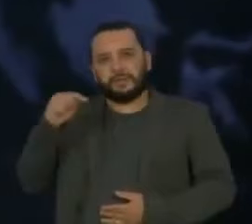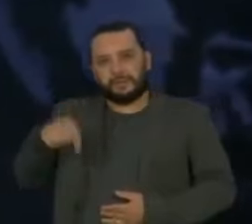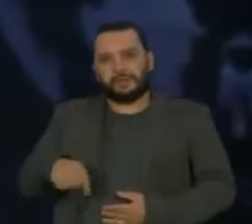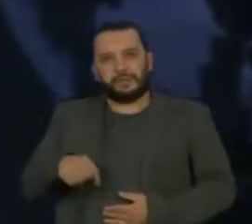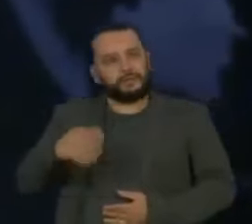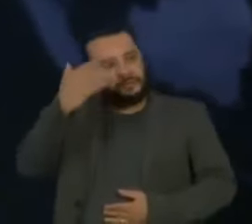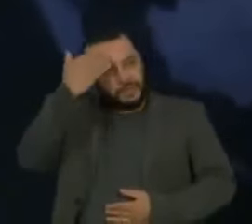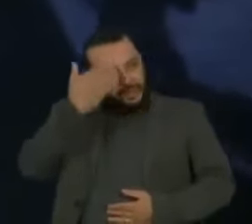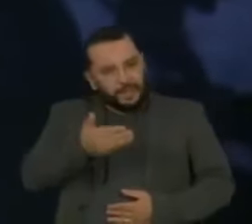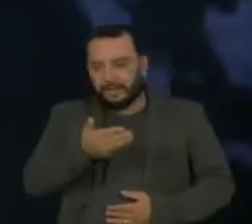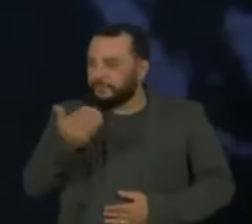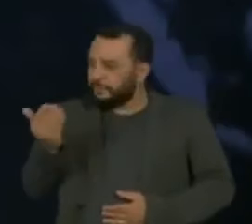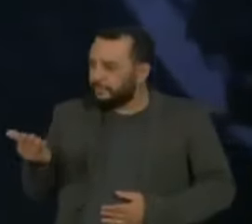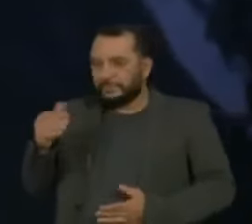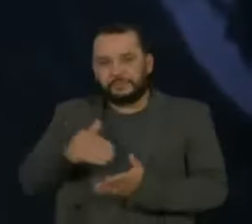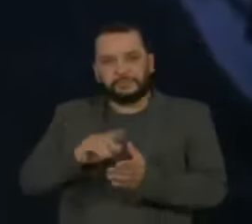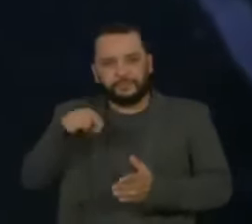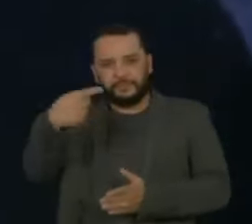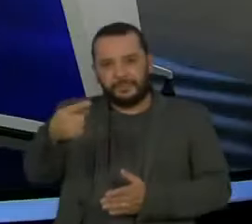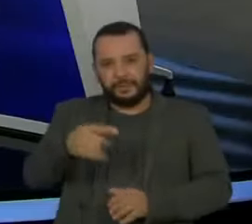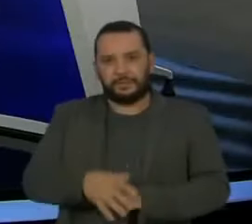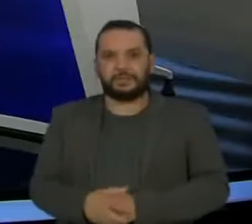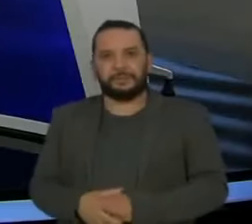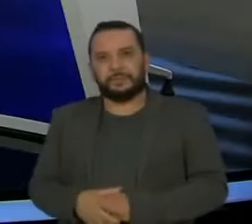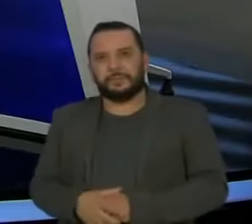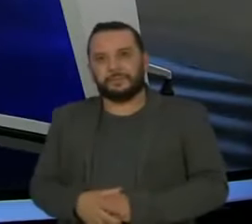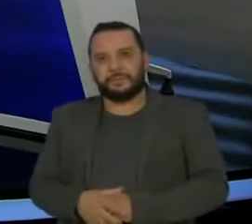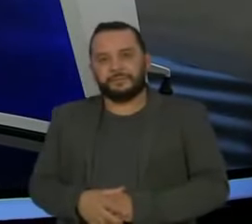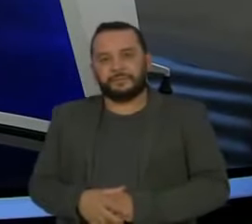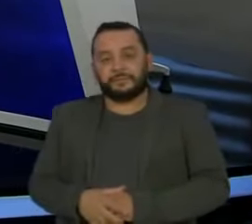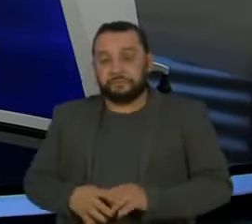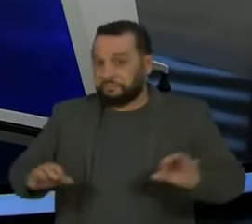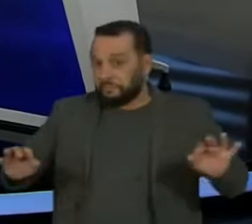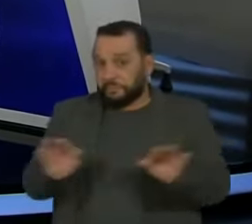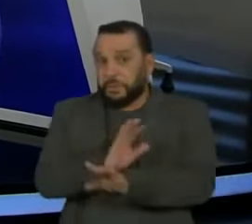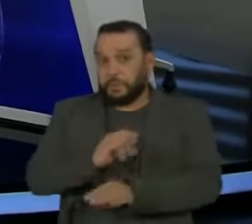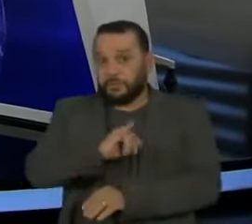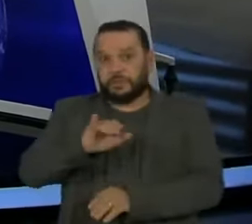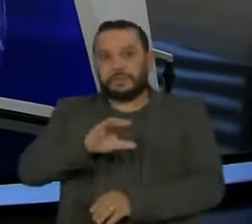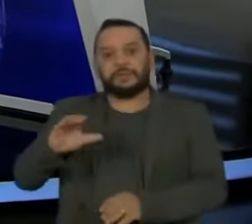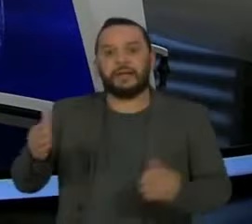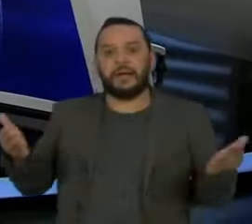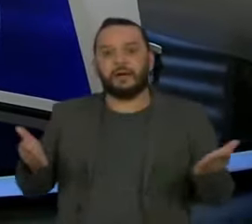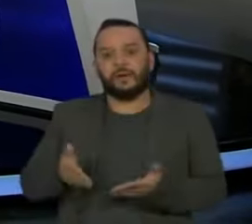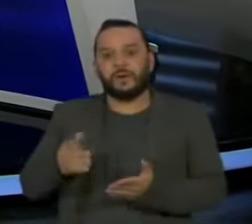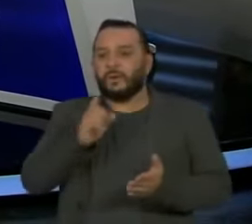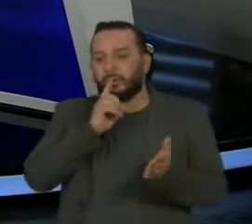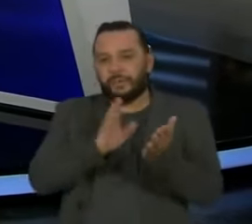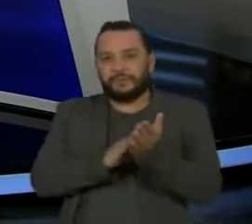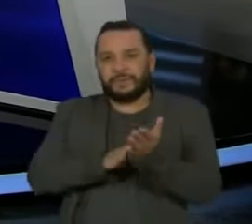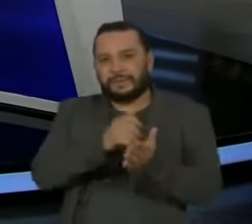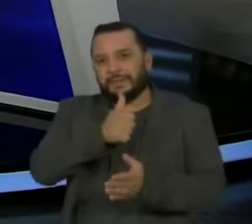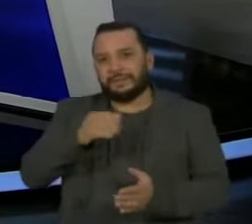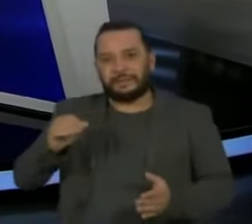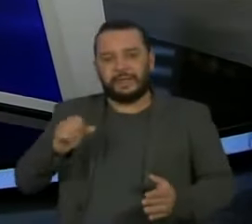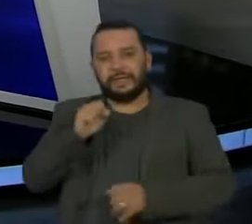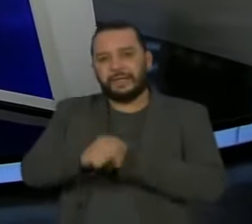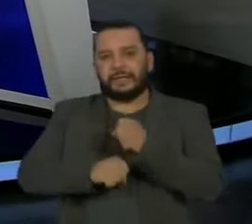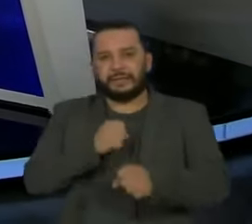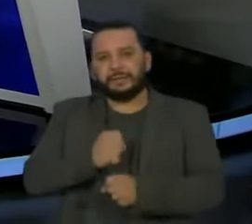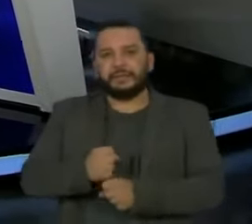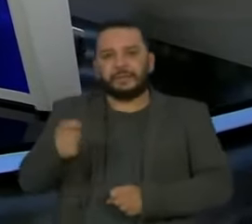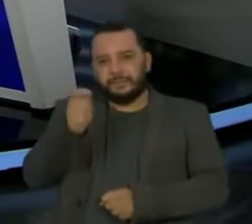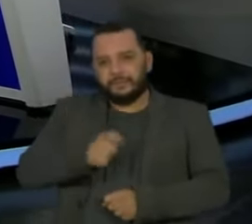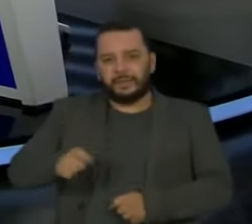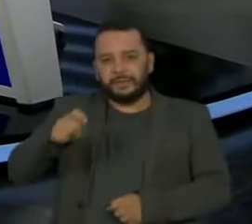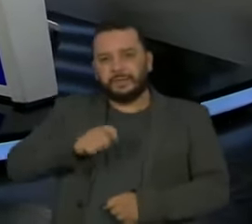Muito obrigada, doutor Gonzalo, e até a próxima. E nós terminamos essa edição com o aniversário de 100 anos da Associação Portuguesa